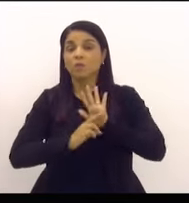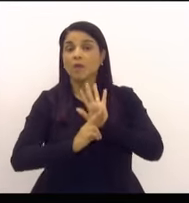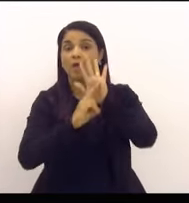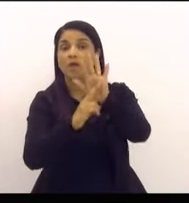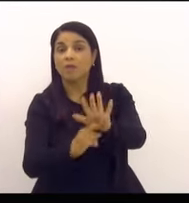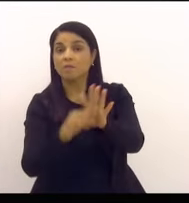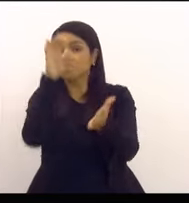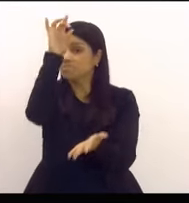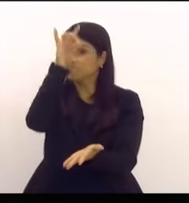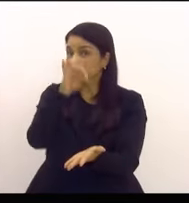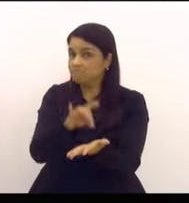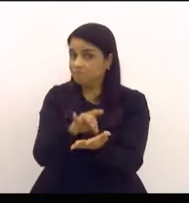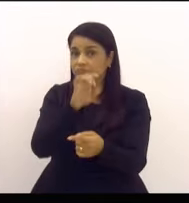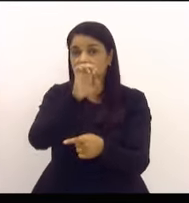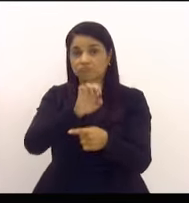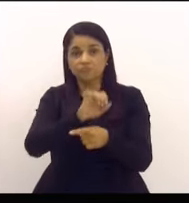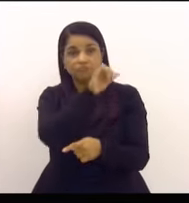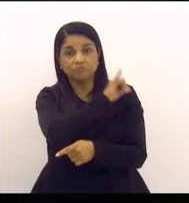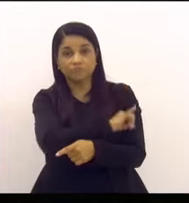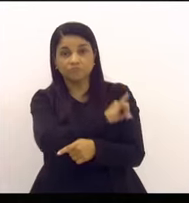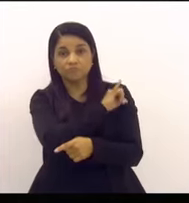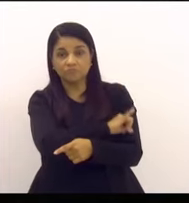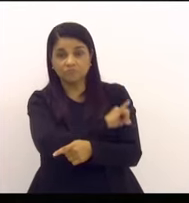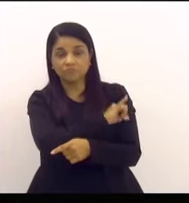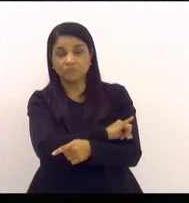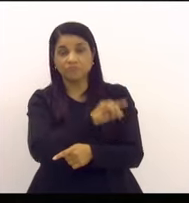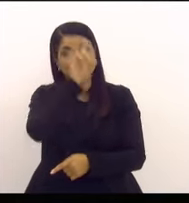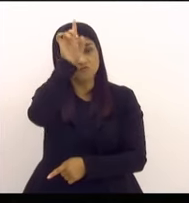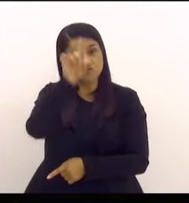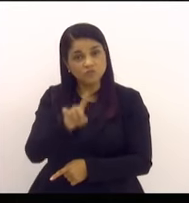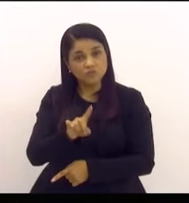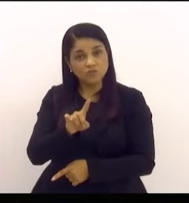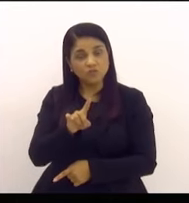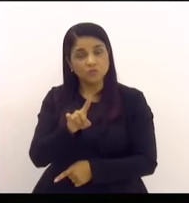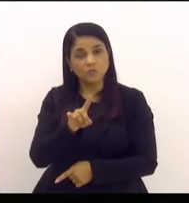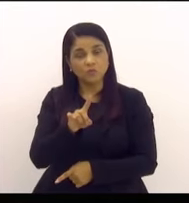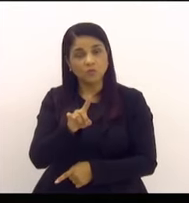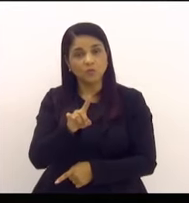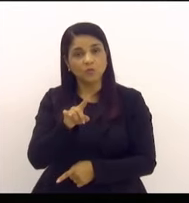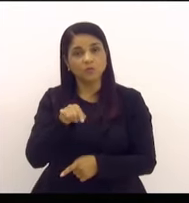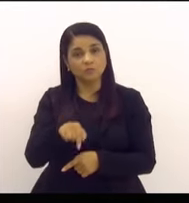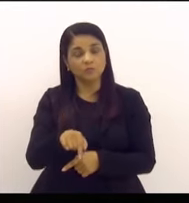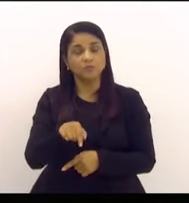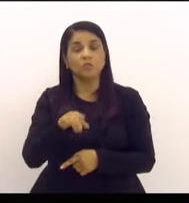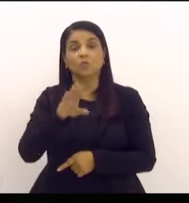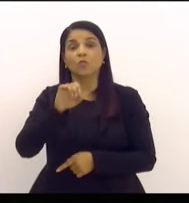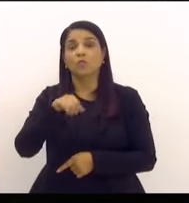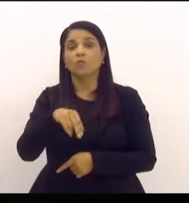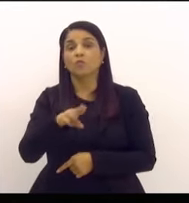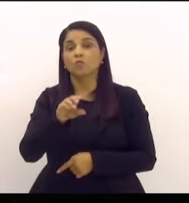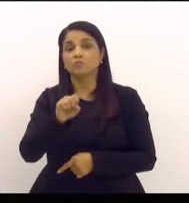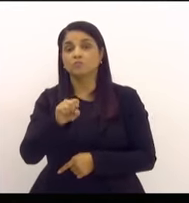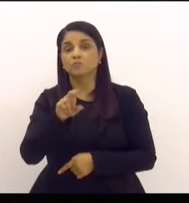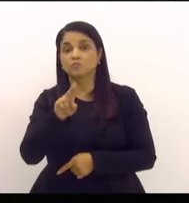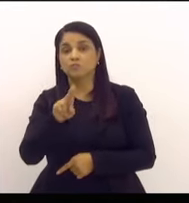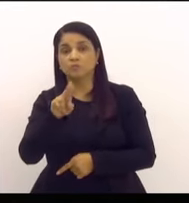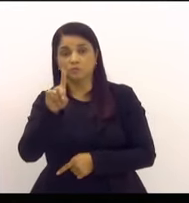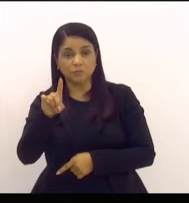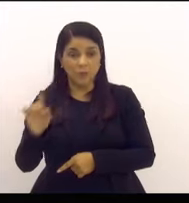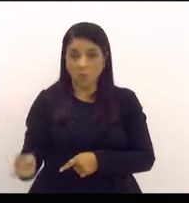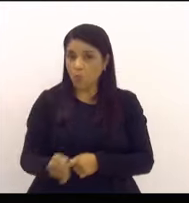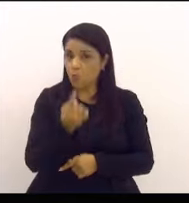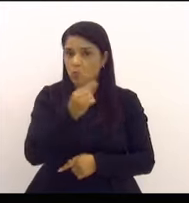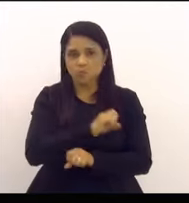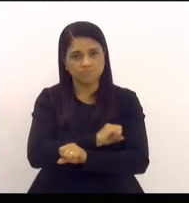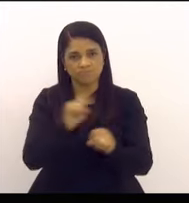representante legítimo para ser o cargo diretor da intervenção no Rio, no COSUD. Mas ele não deve ser o único,